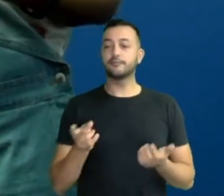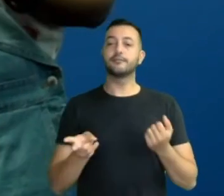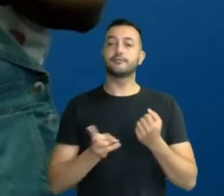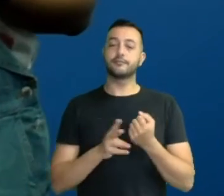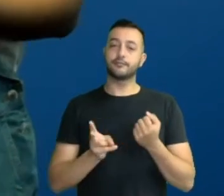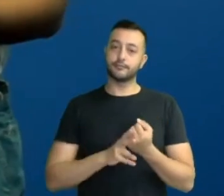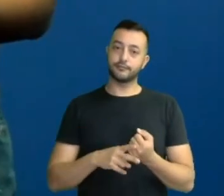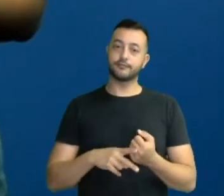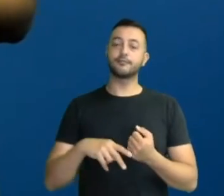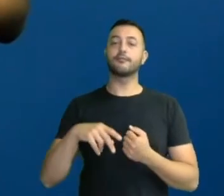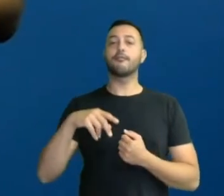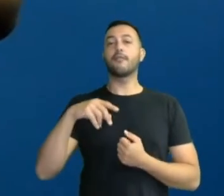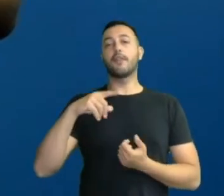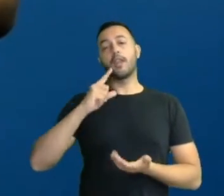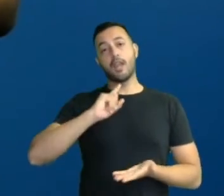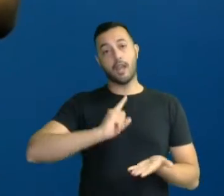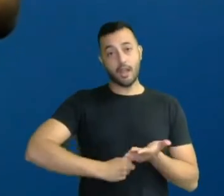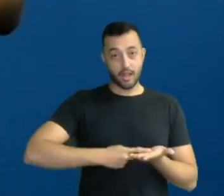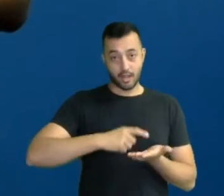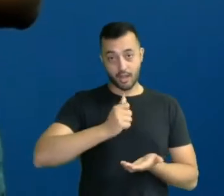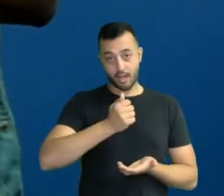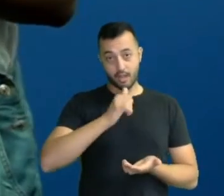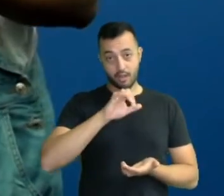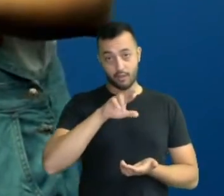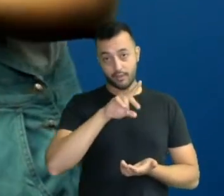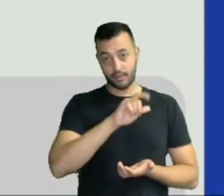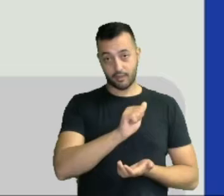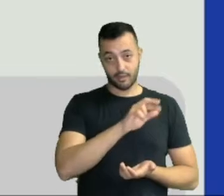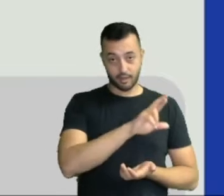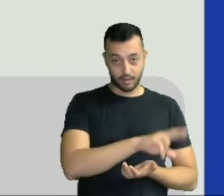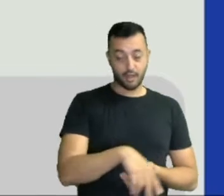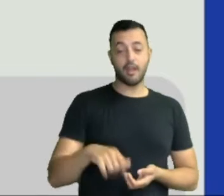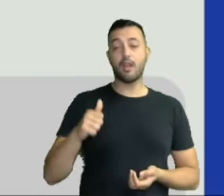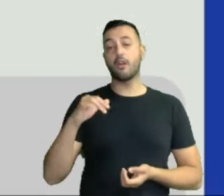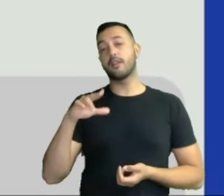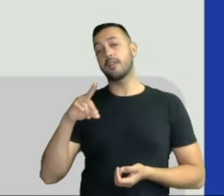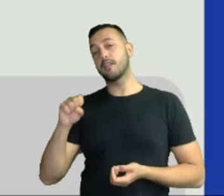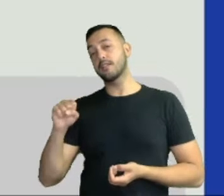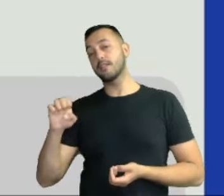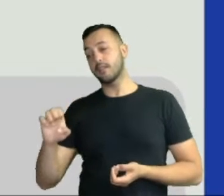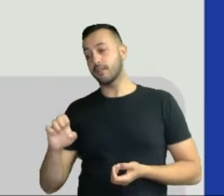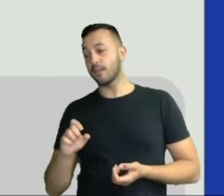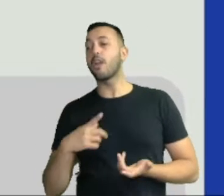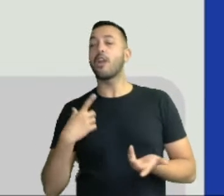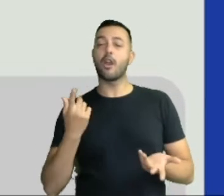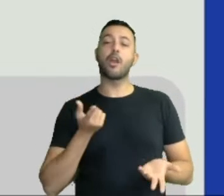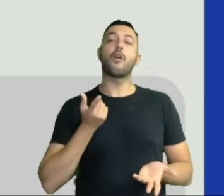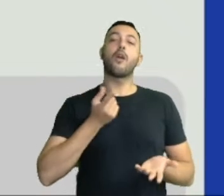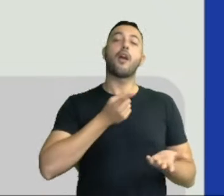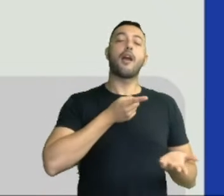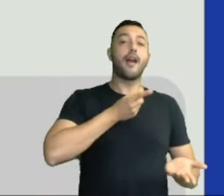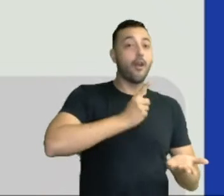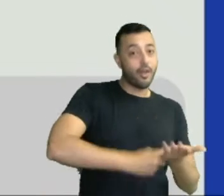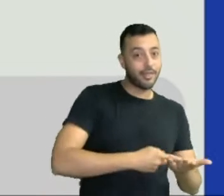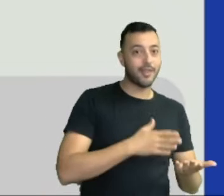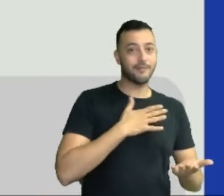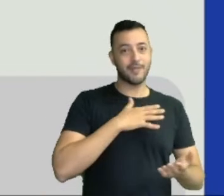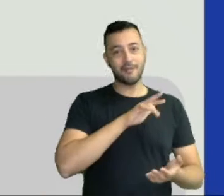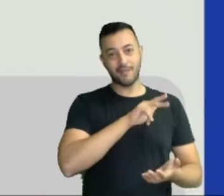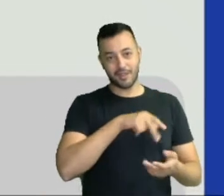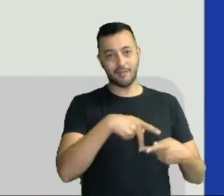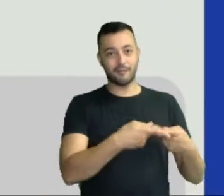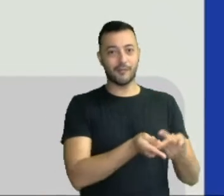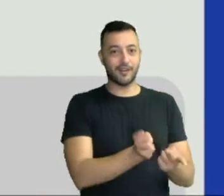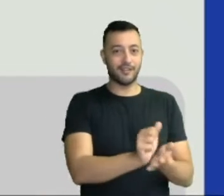verbo acordar e acordar-se. Yo acordé con mi hermana que ella lave